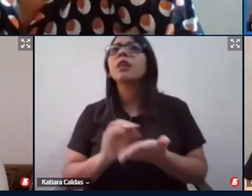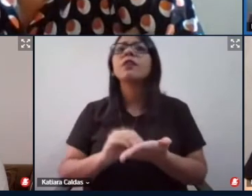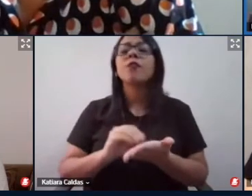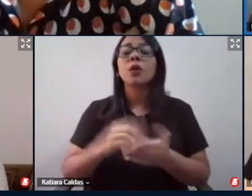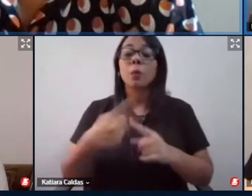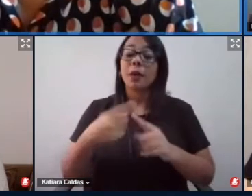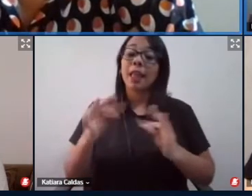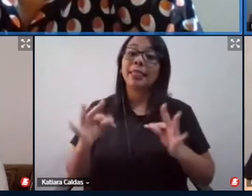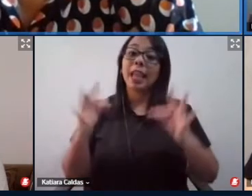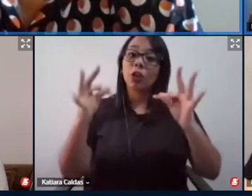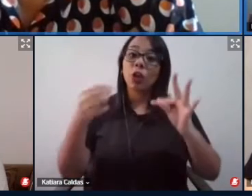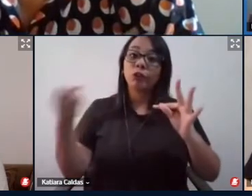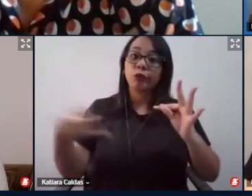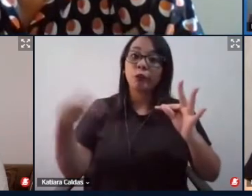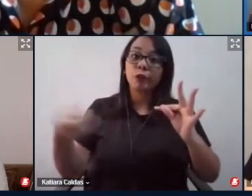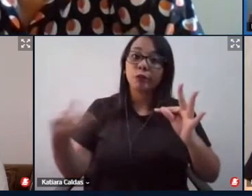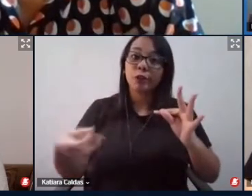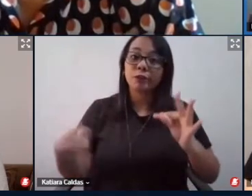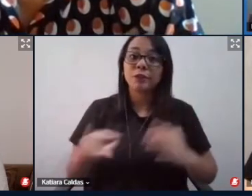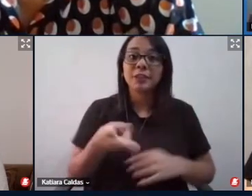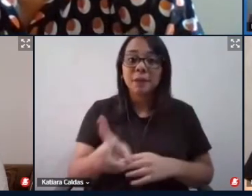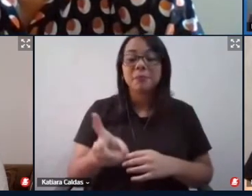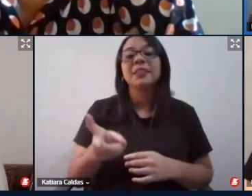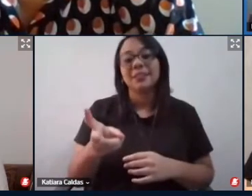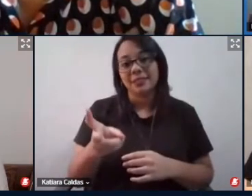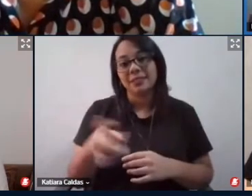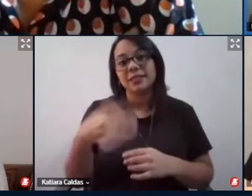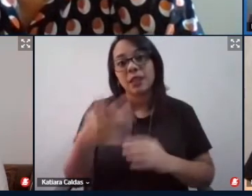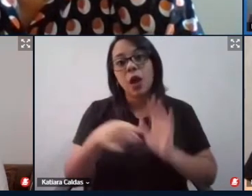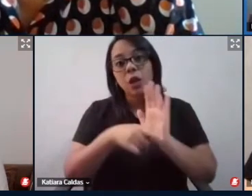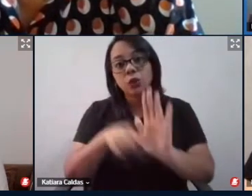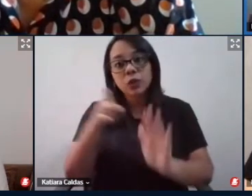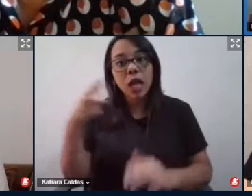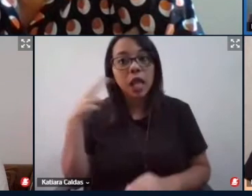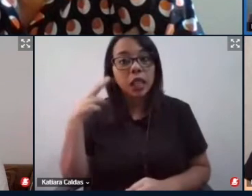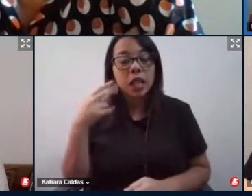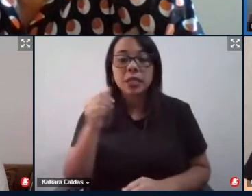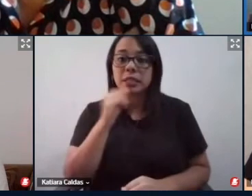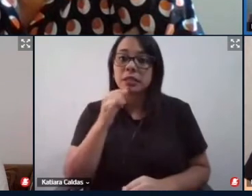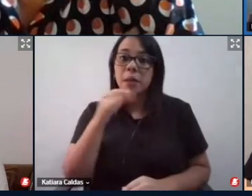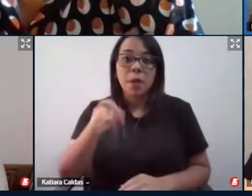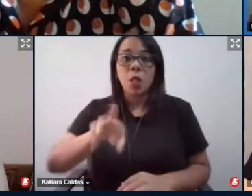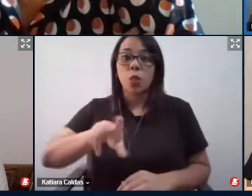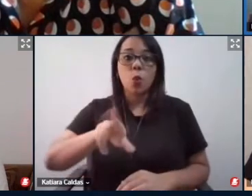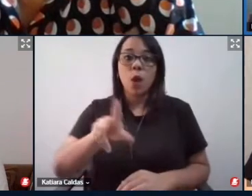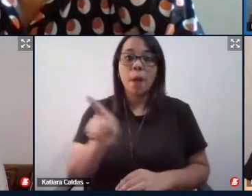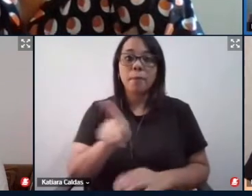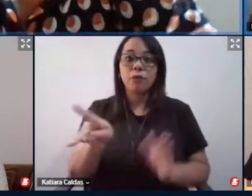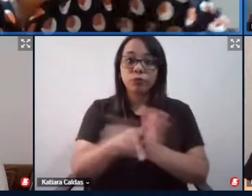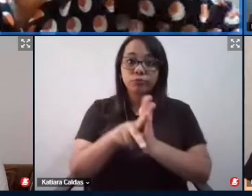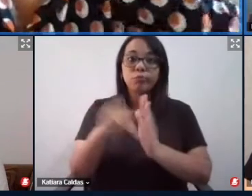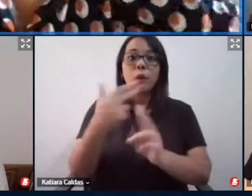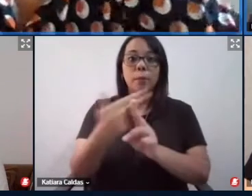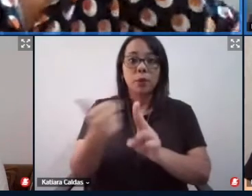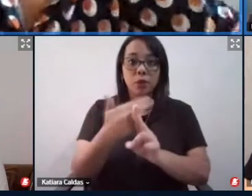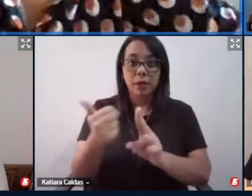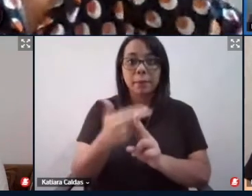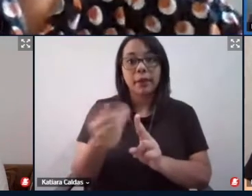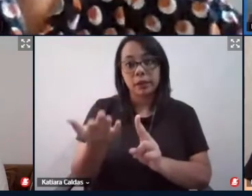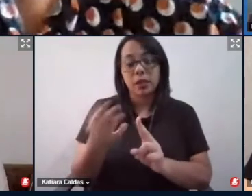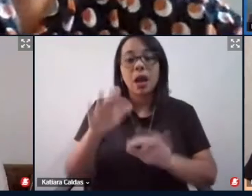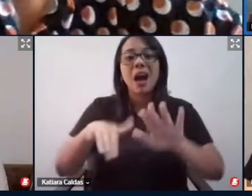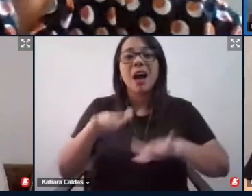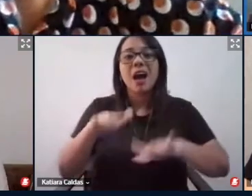toda hora surge coisa nova, né? Então foi assim, para ajudar Alex, porque como ele não é professor da UNB, ele às